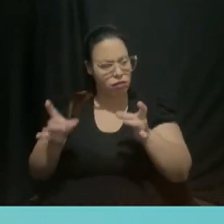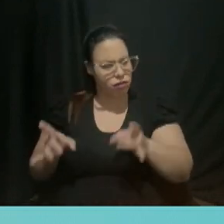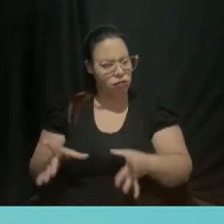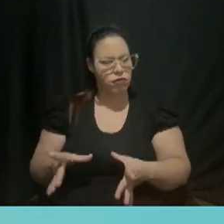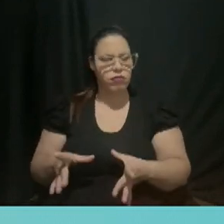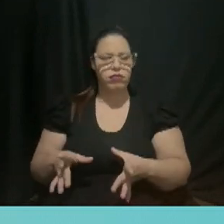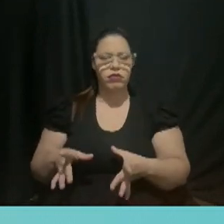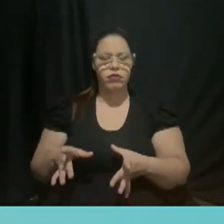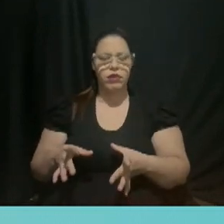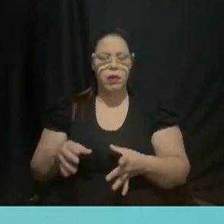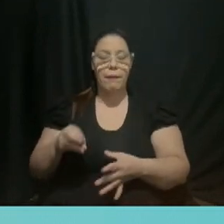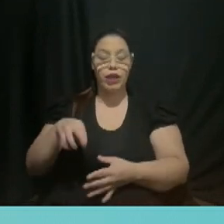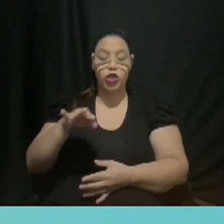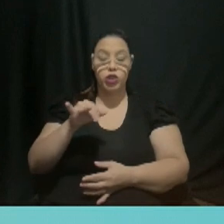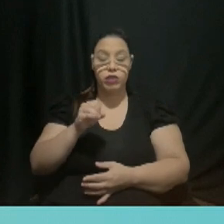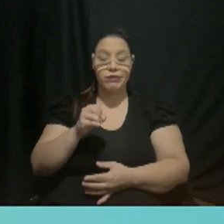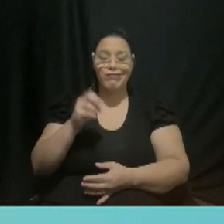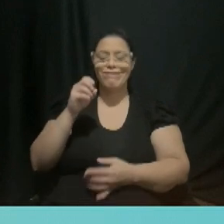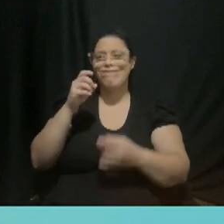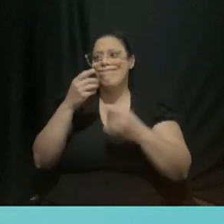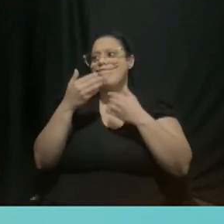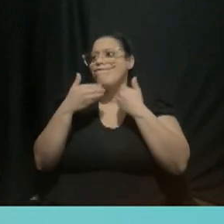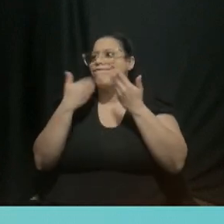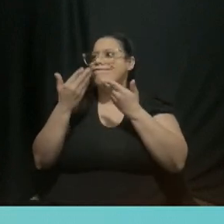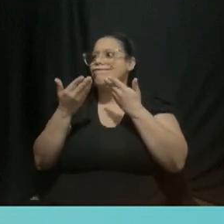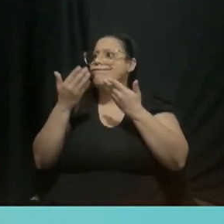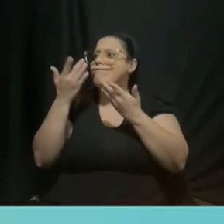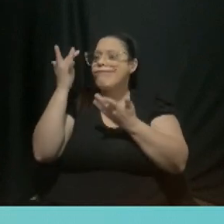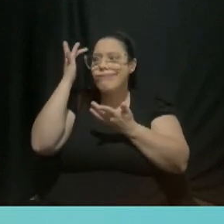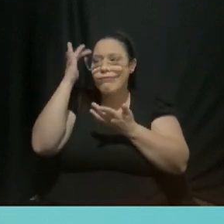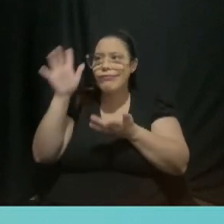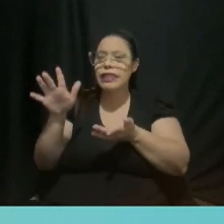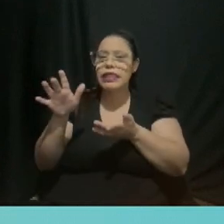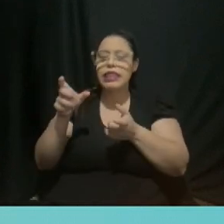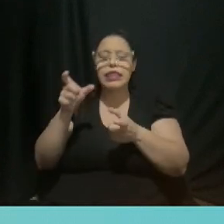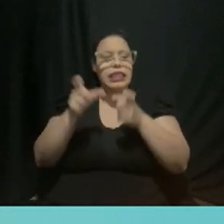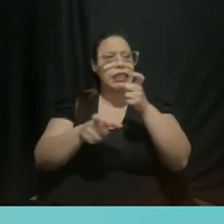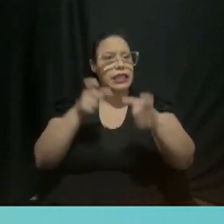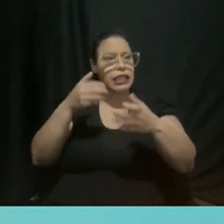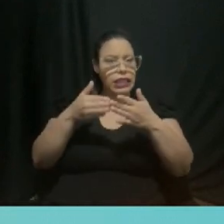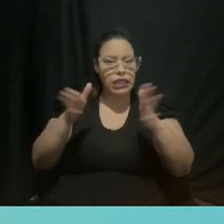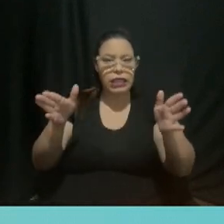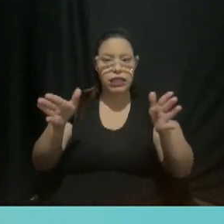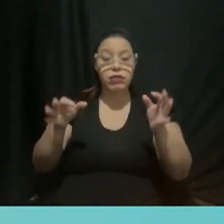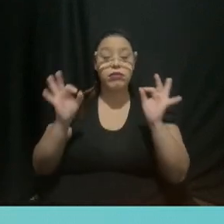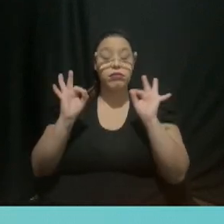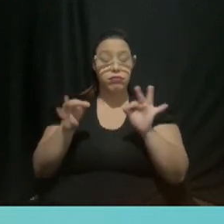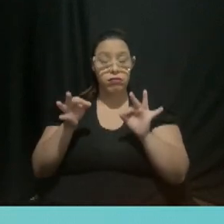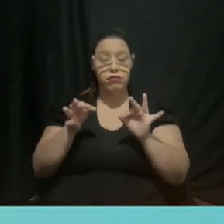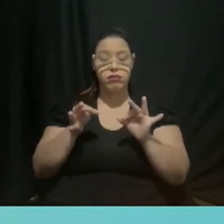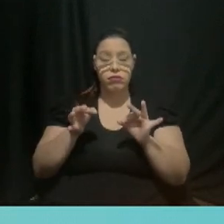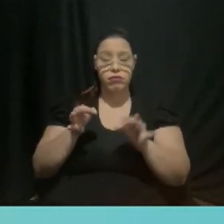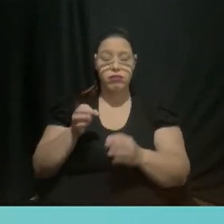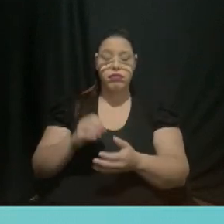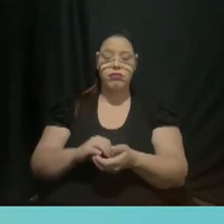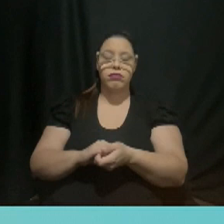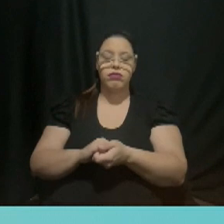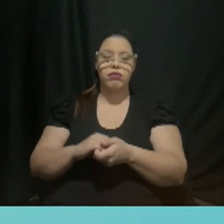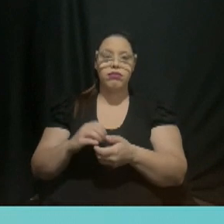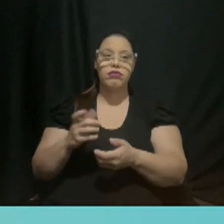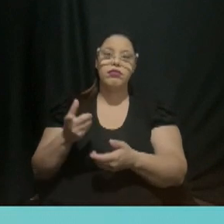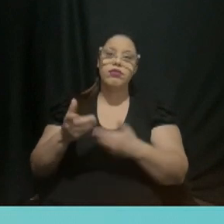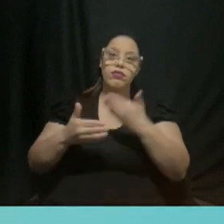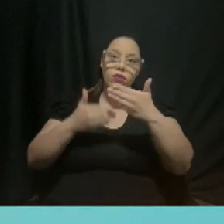majoritariamente desconhecidas para que a reprodução destes peixes se dê de maneira eficaz. Assim, para garantir a perpetuação da